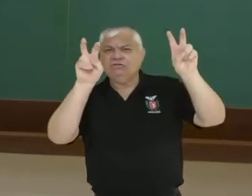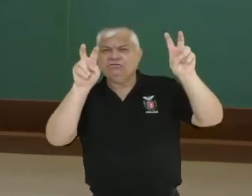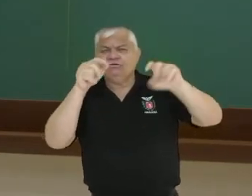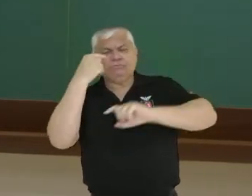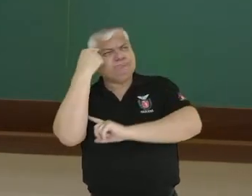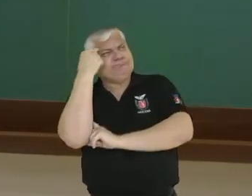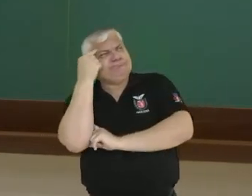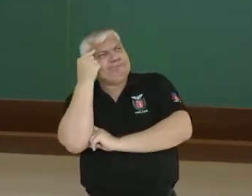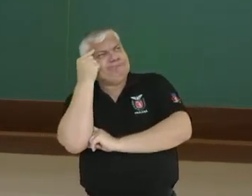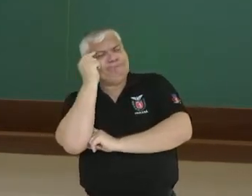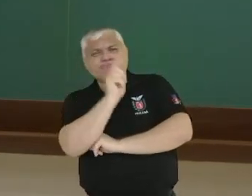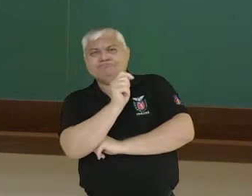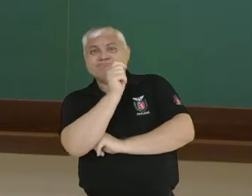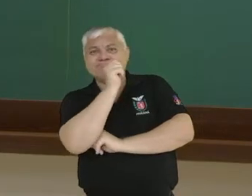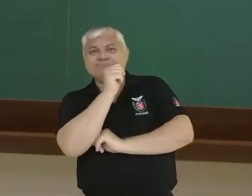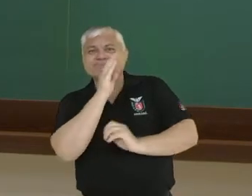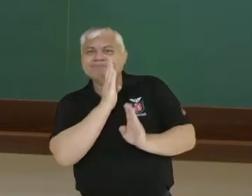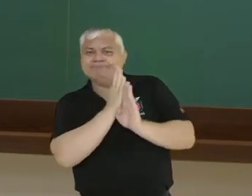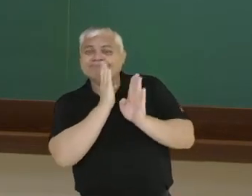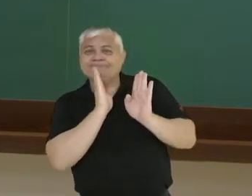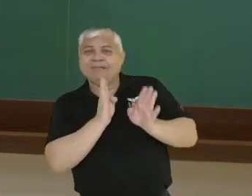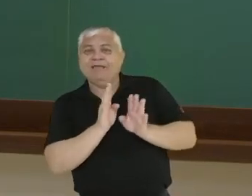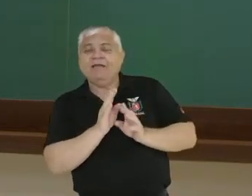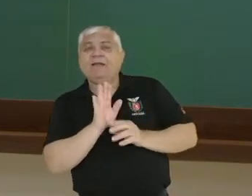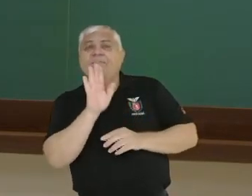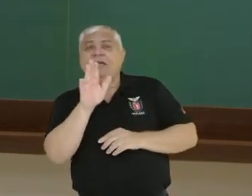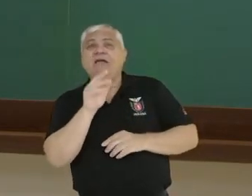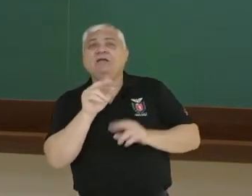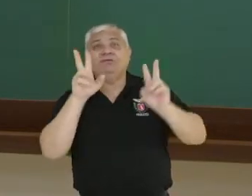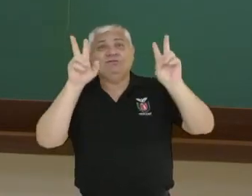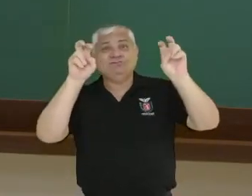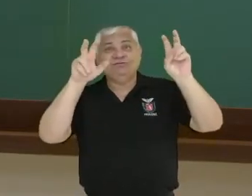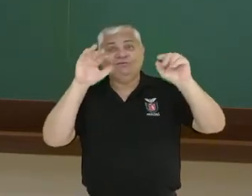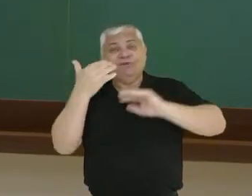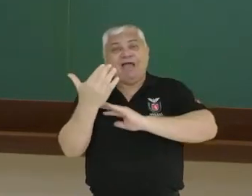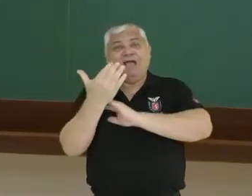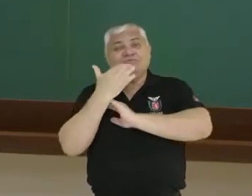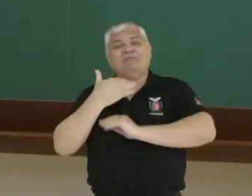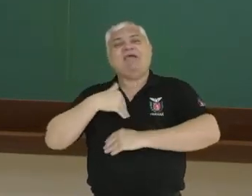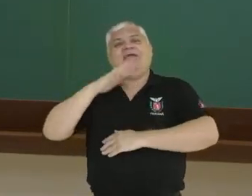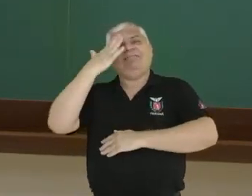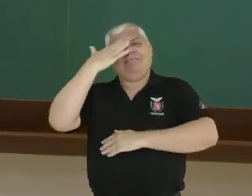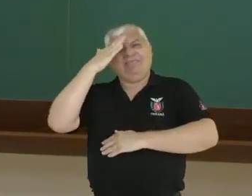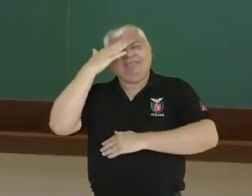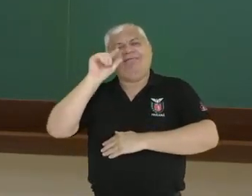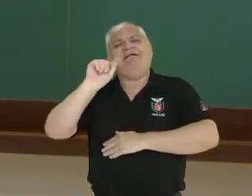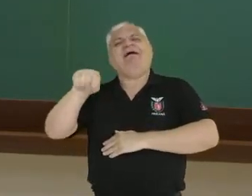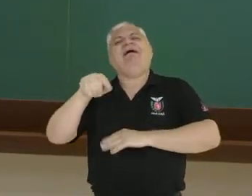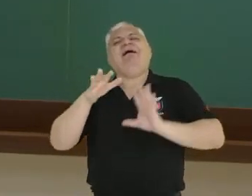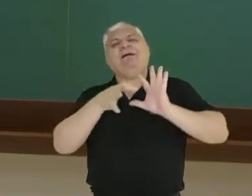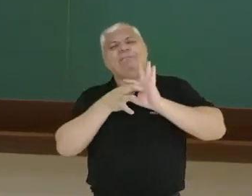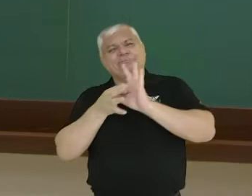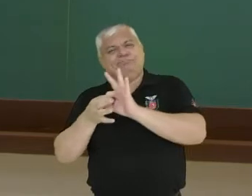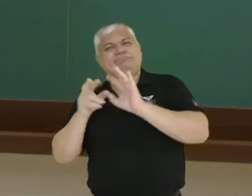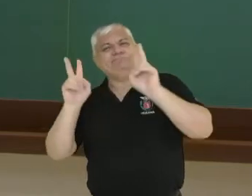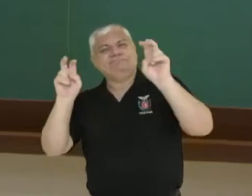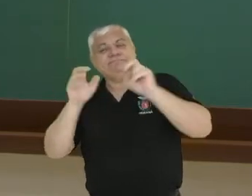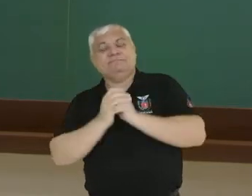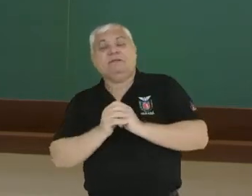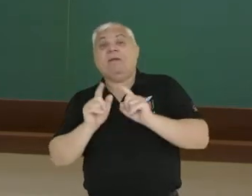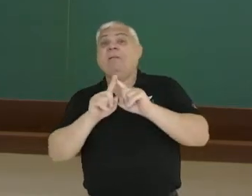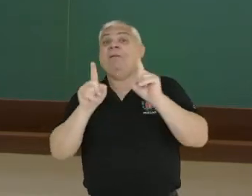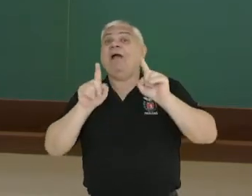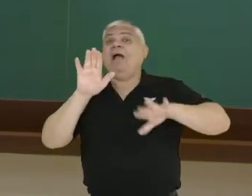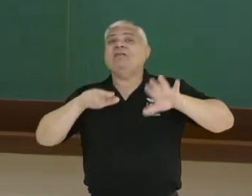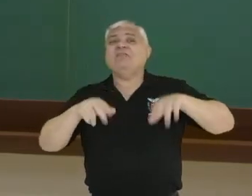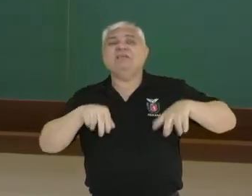um indicativo, né? Ele nos mostra sobre o que é o assunto principal, então, do texto. Mas nem sempre,